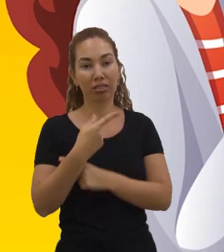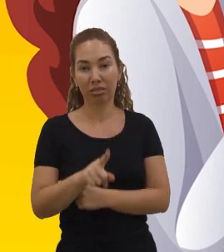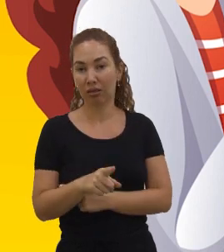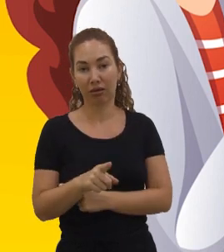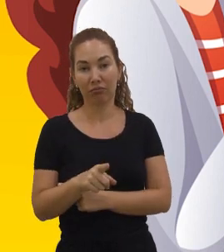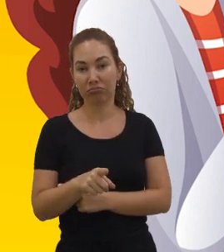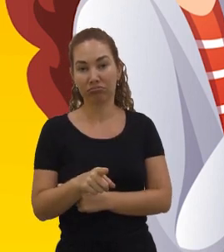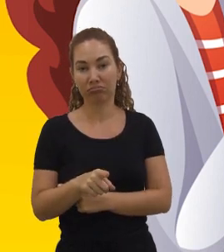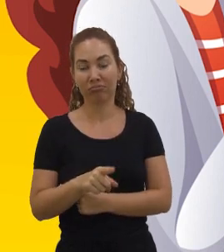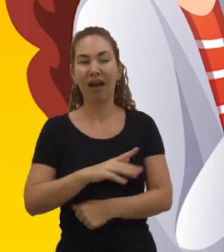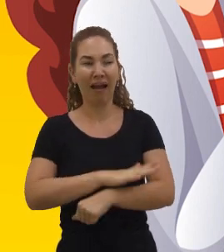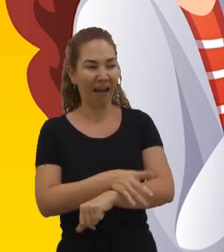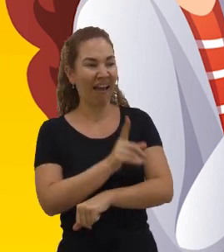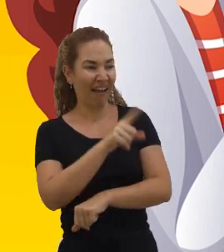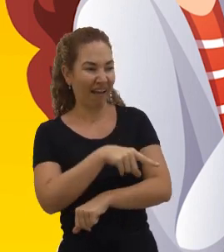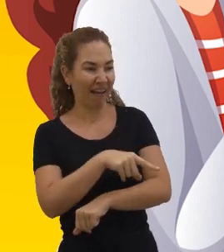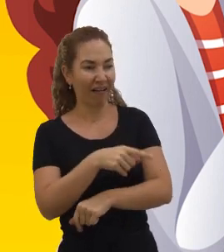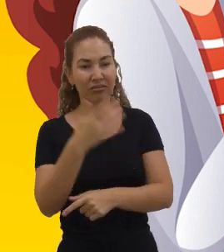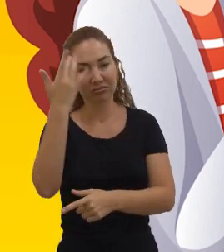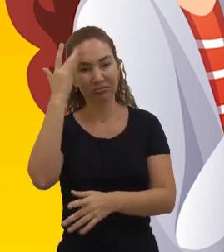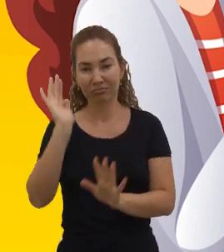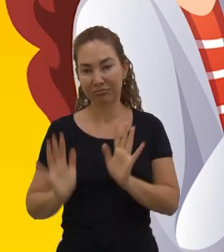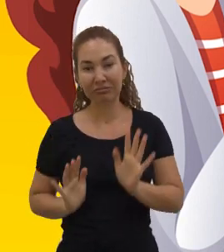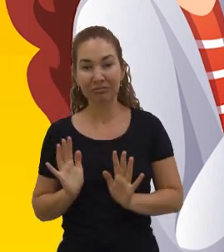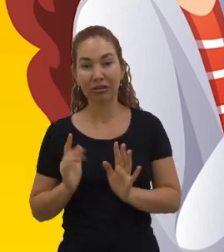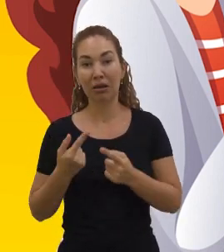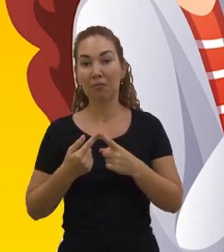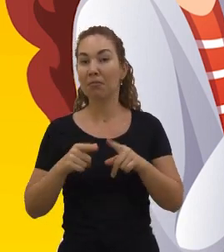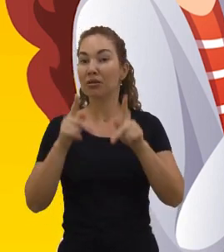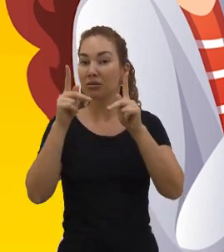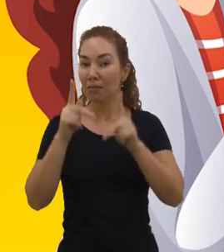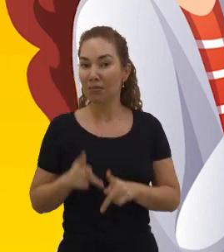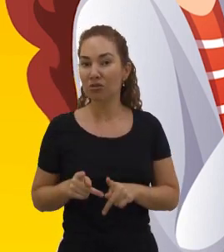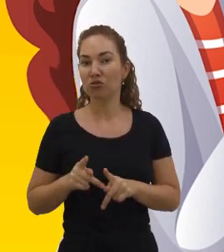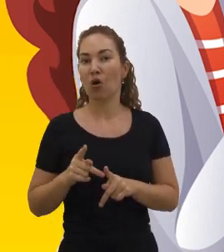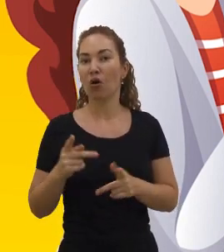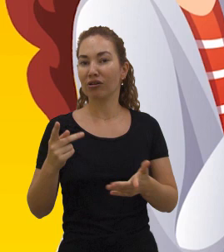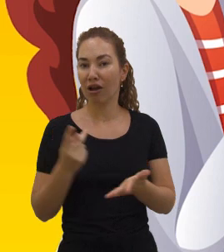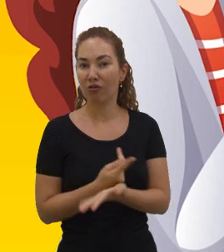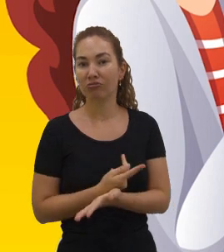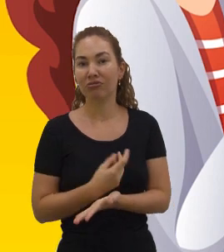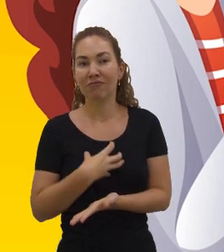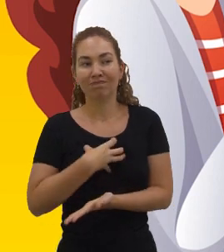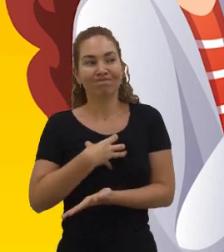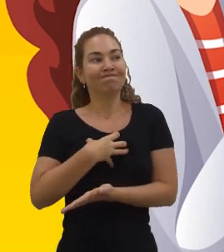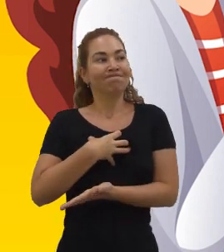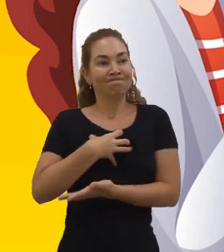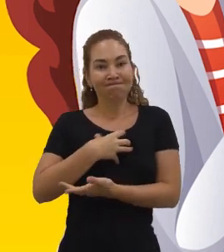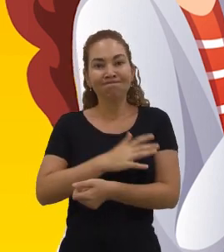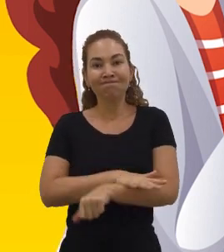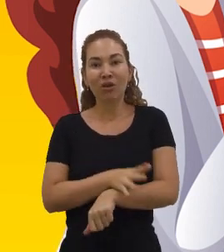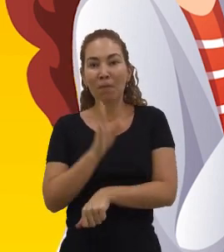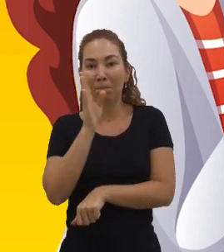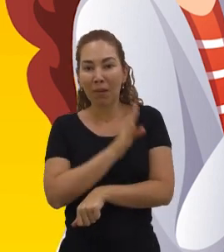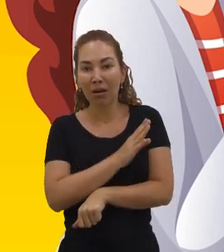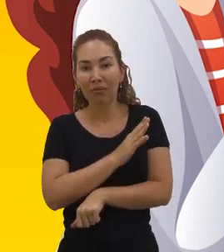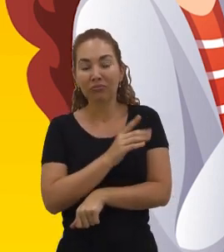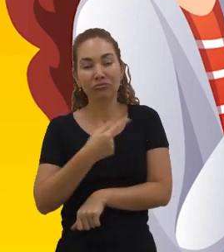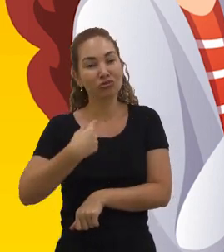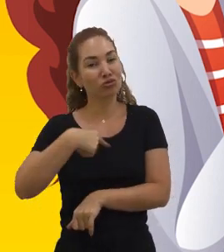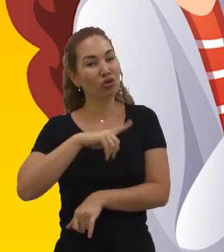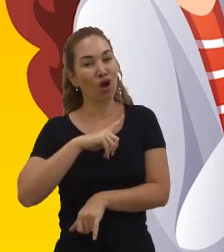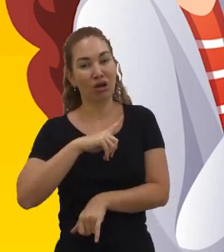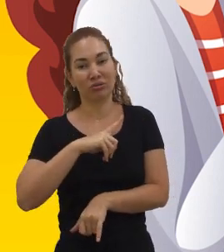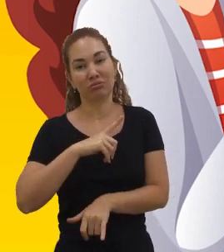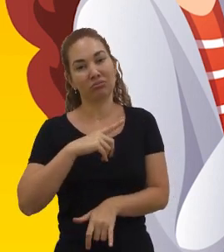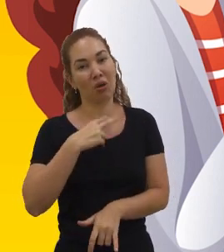essa atitude é racista, não. Mas se a pessoa que passou por isso, sofreu por isso, se sentiu ofendida, se sentiu mal, a gente não tem que